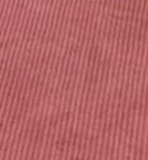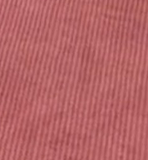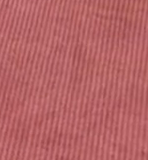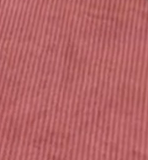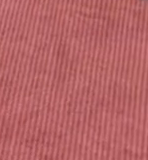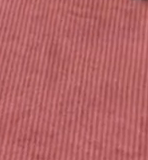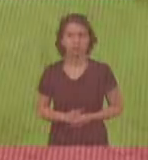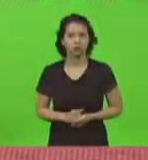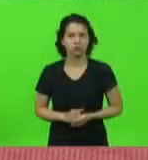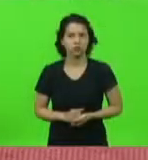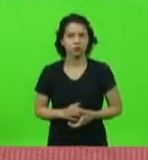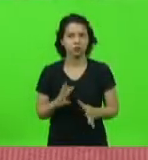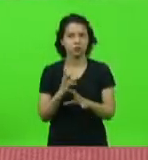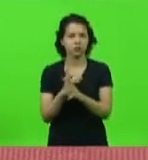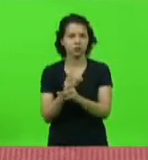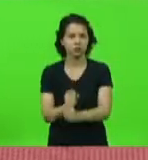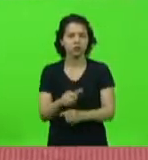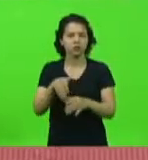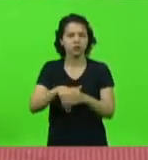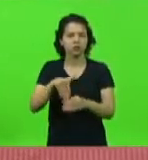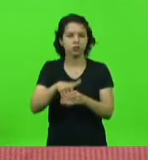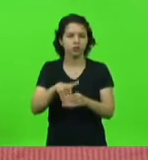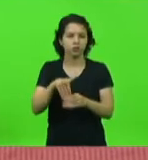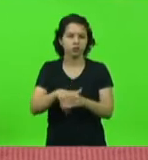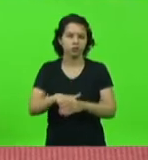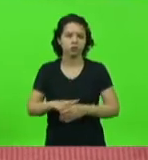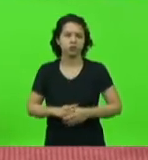Encerrada a votação, colho o resultado.